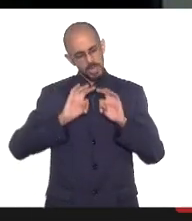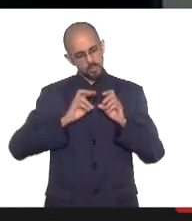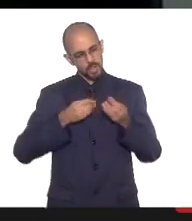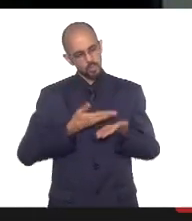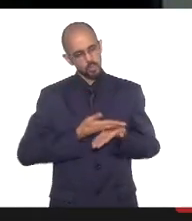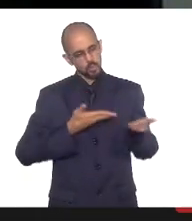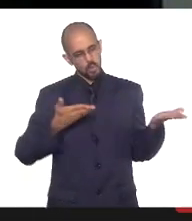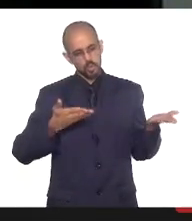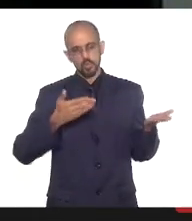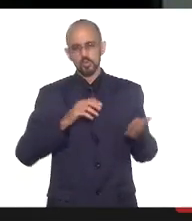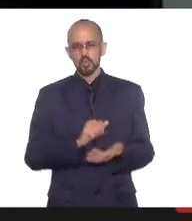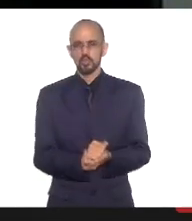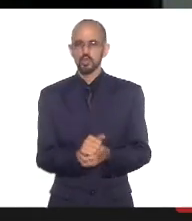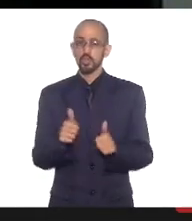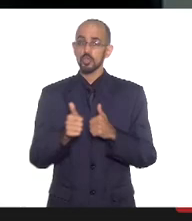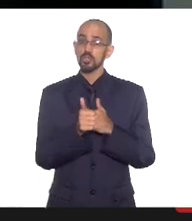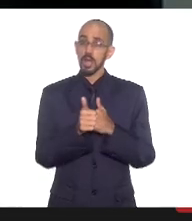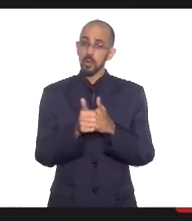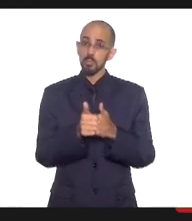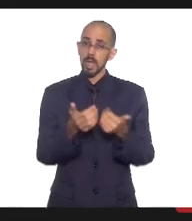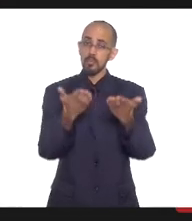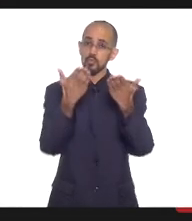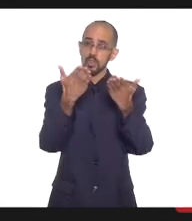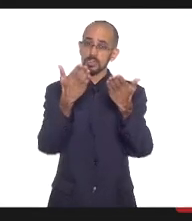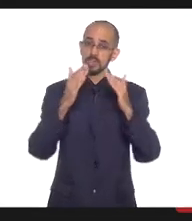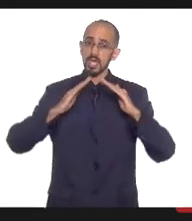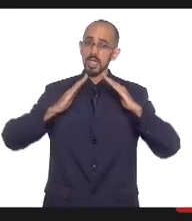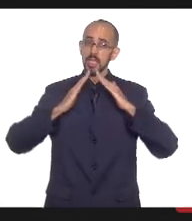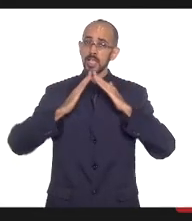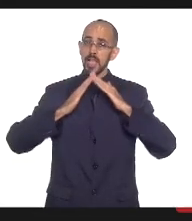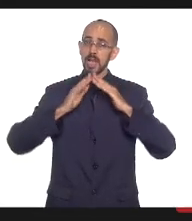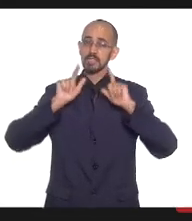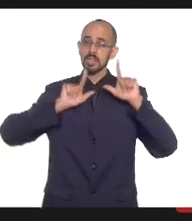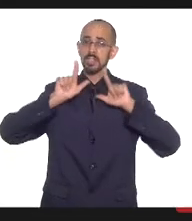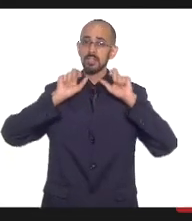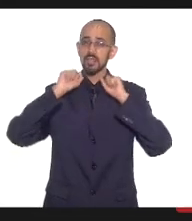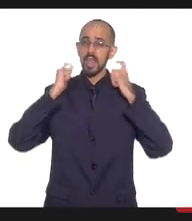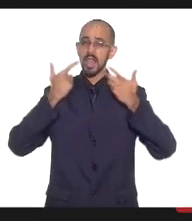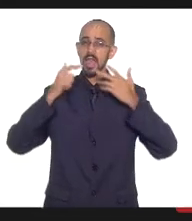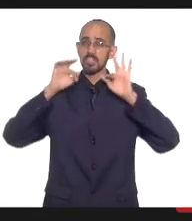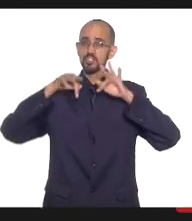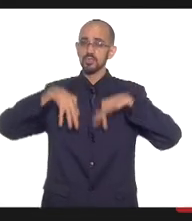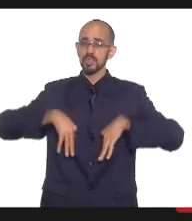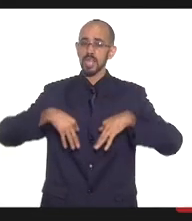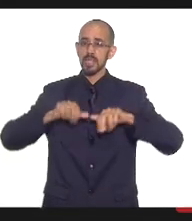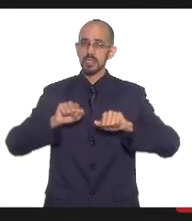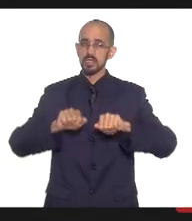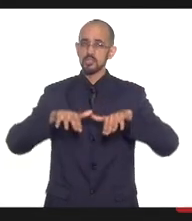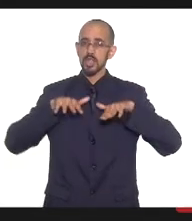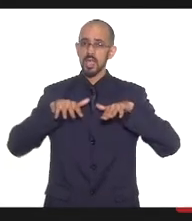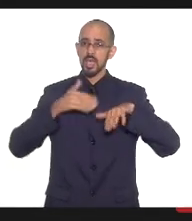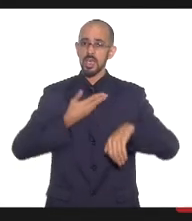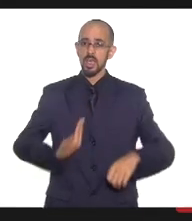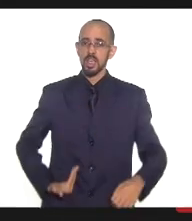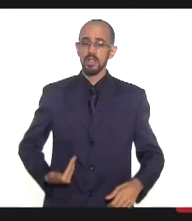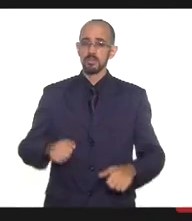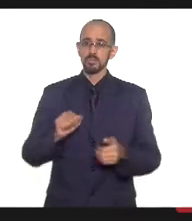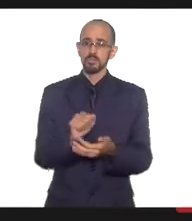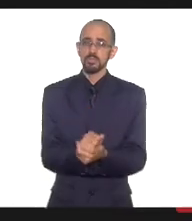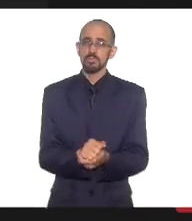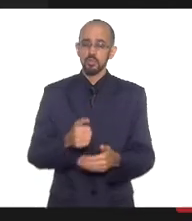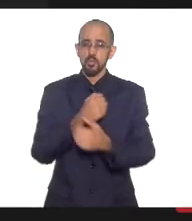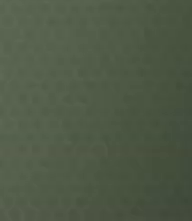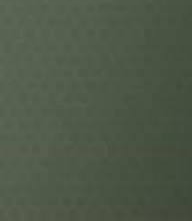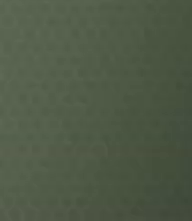todas a todos que nos acompanharam pela TV alerj declaro encerrada a presente reunião abraço a